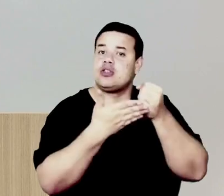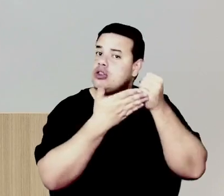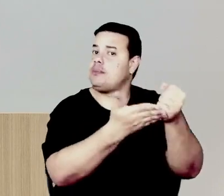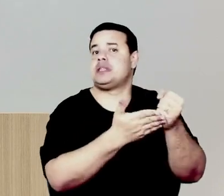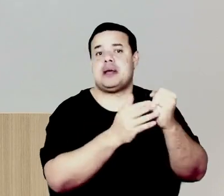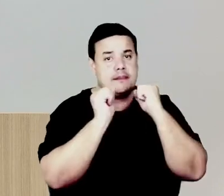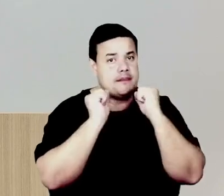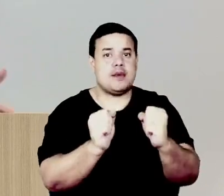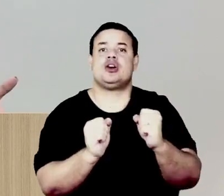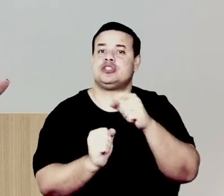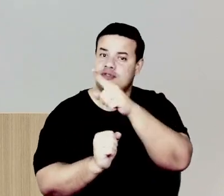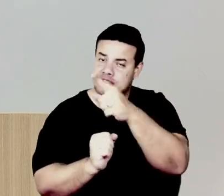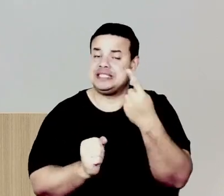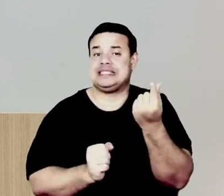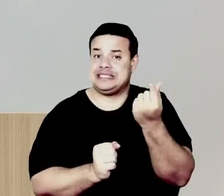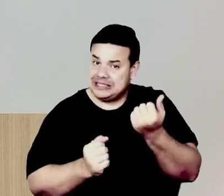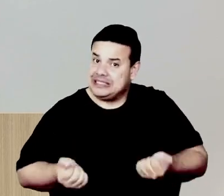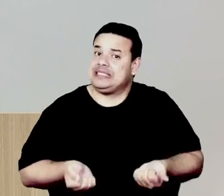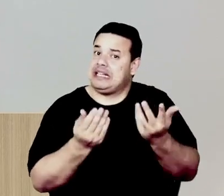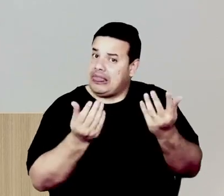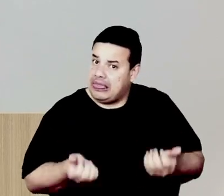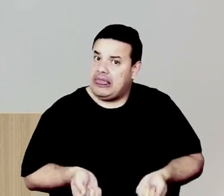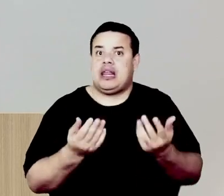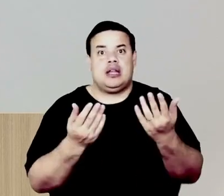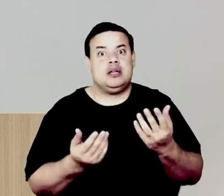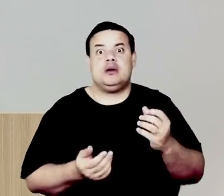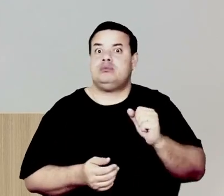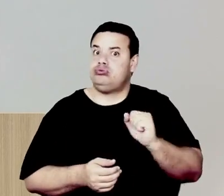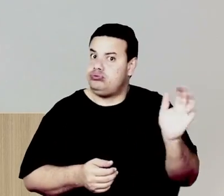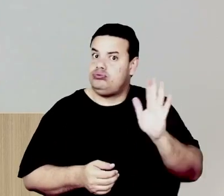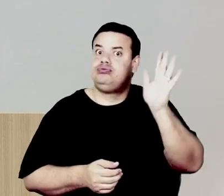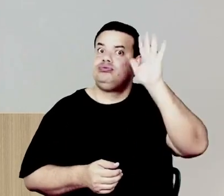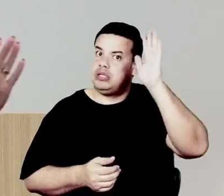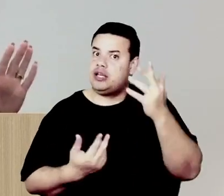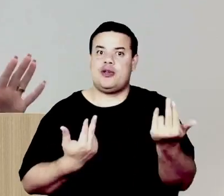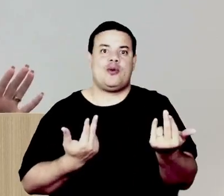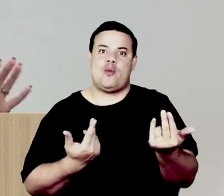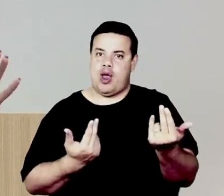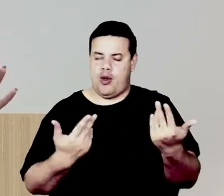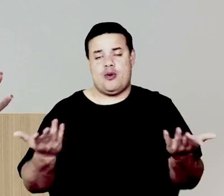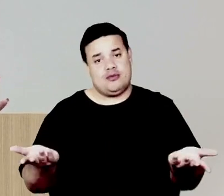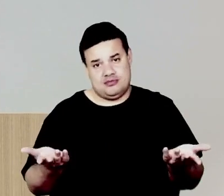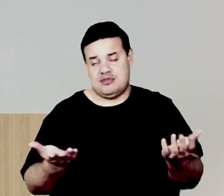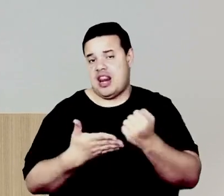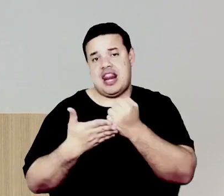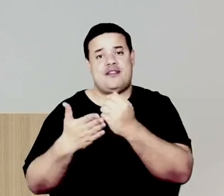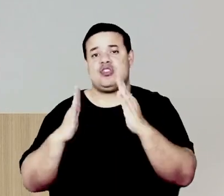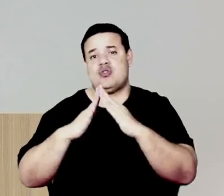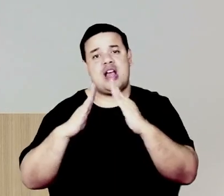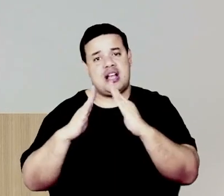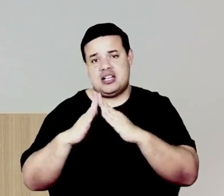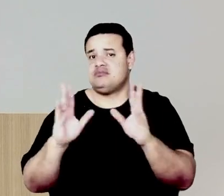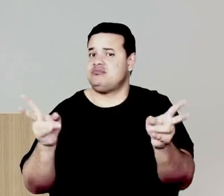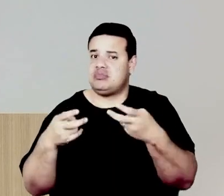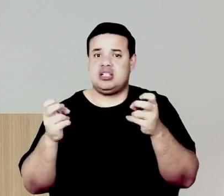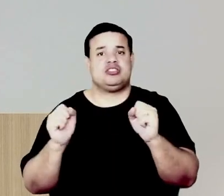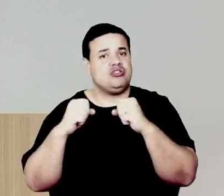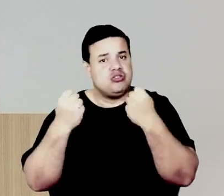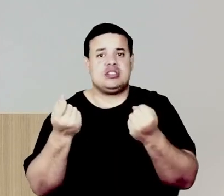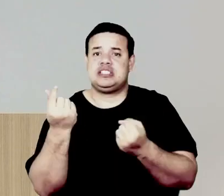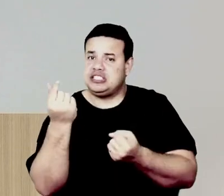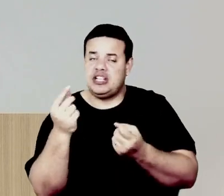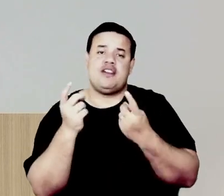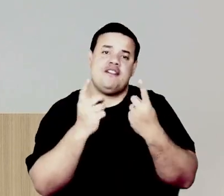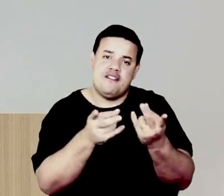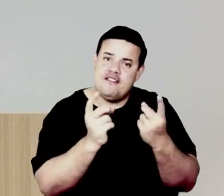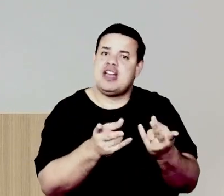uma despesa enorme, igual eu tenho no meu nome. Bem fácil assim. Leva para tua casa, resgata, corre atrás de dinheiro, vende rifa, pede